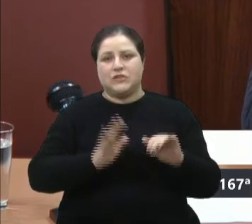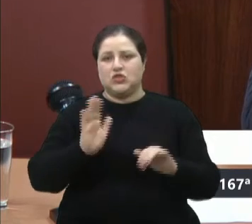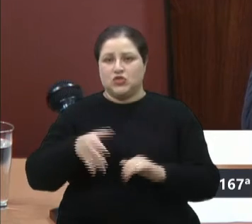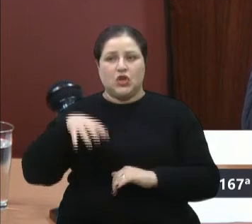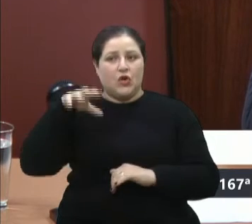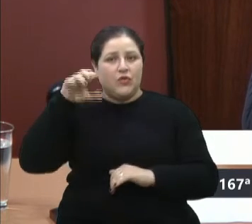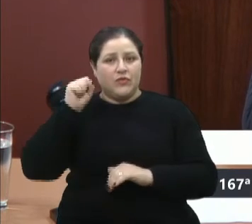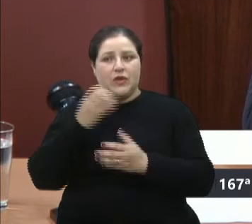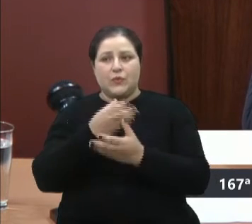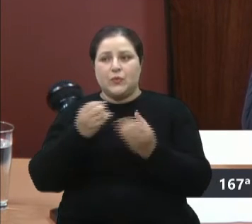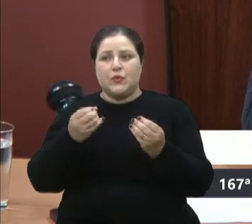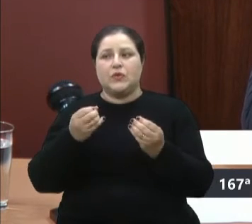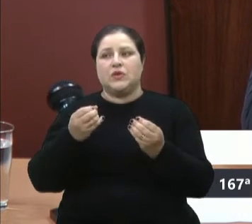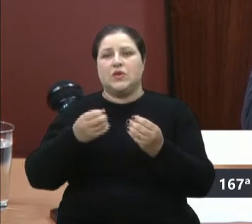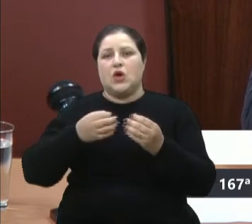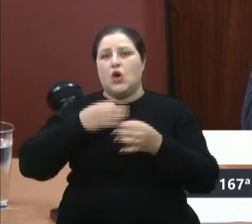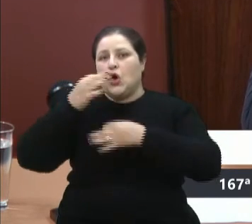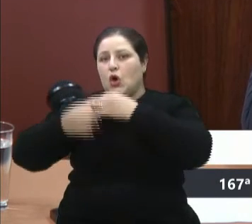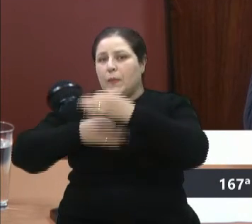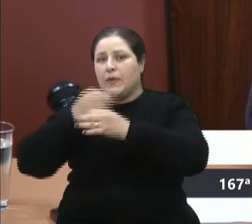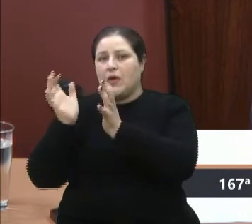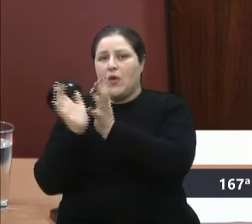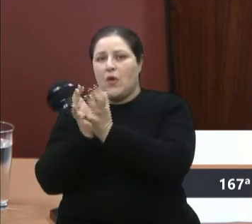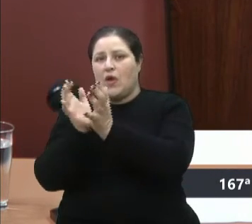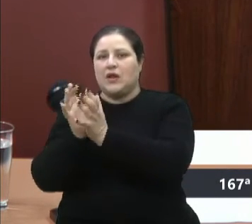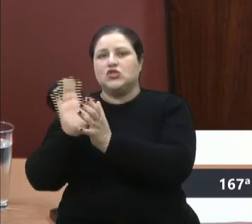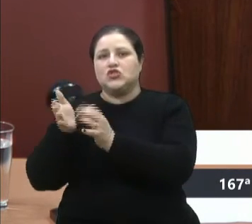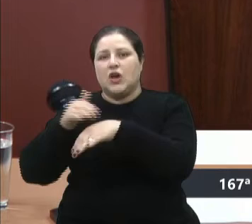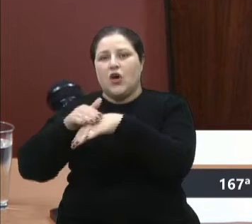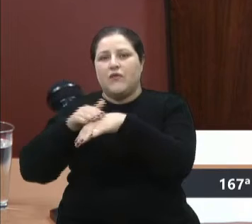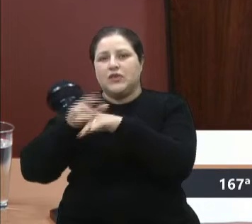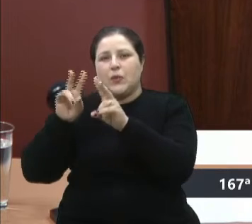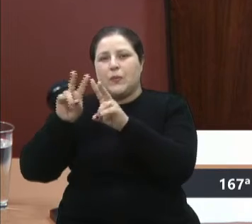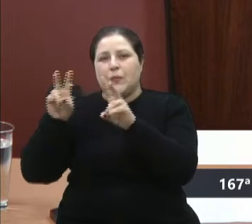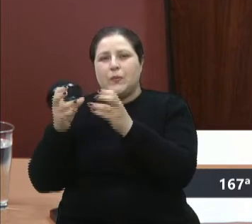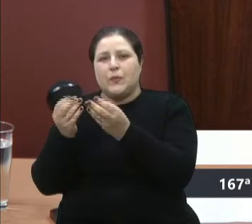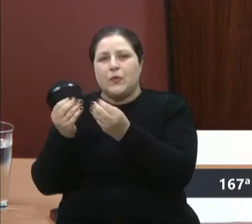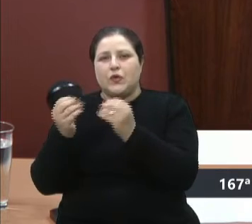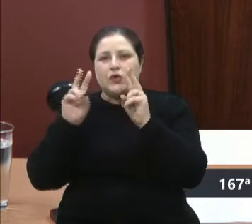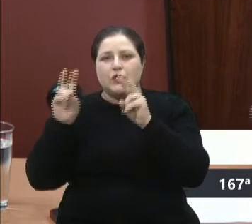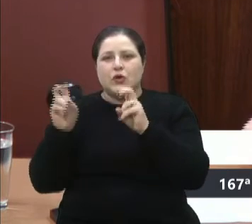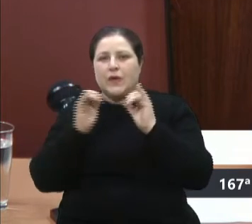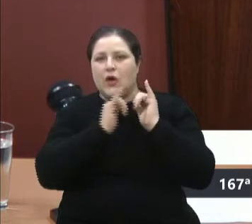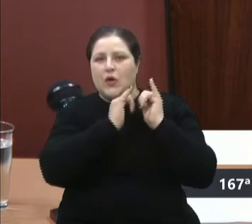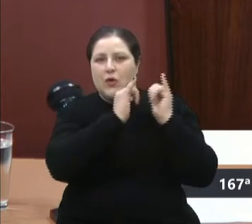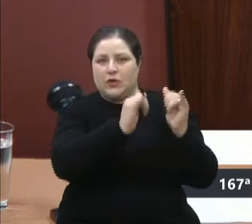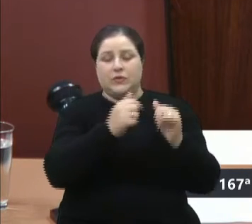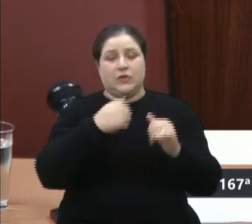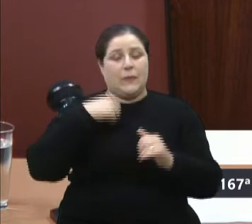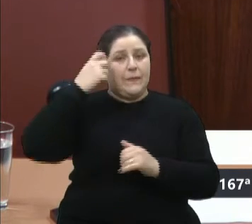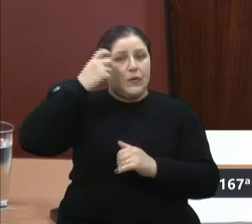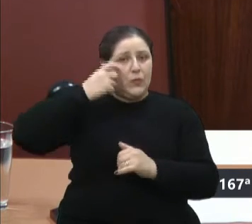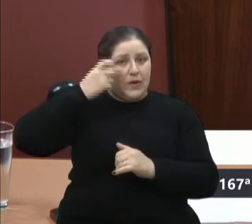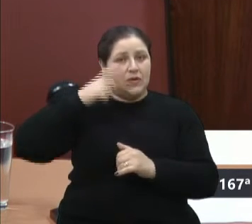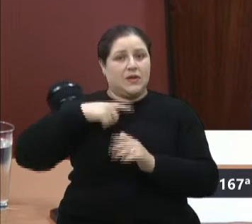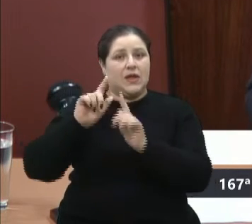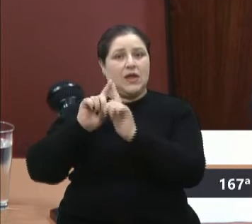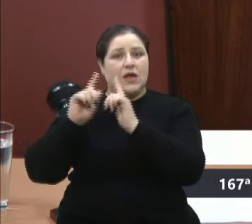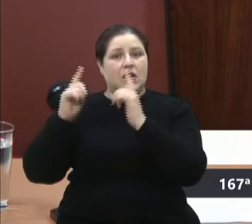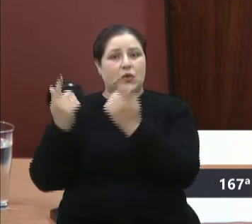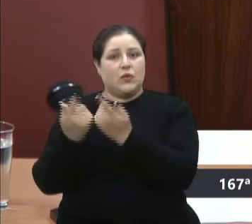né? Conversamos muito sobre a questão do transporte público. E, vereador, eu fiquei muito preocupado quando, lá no grupo da